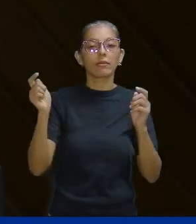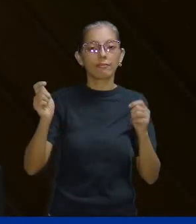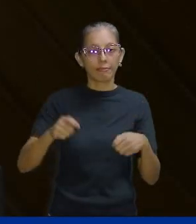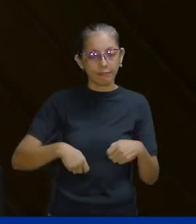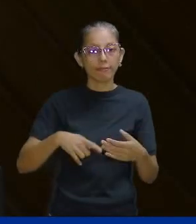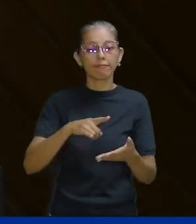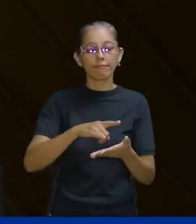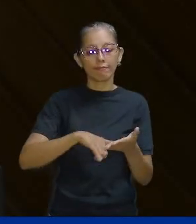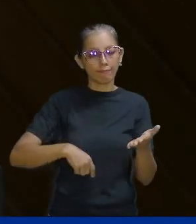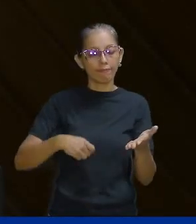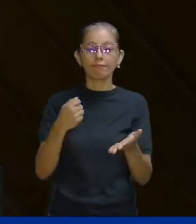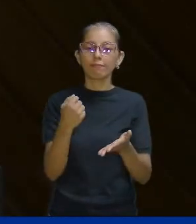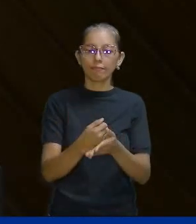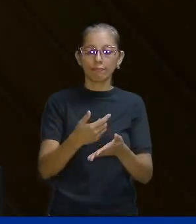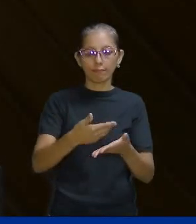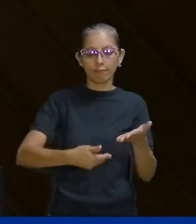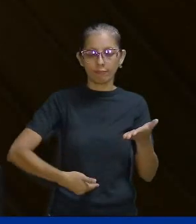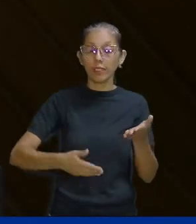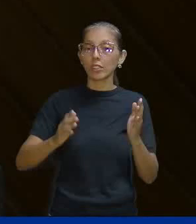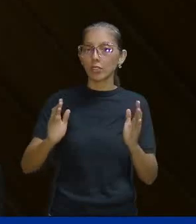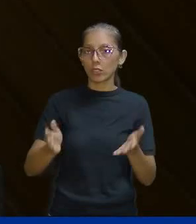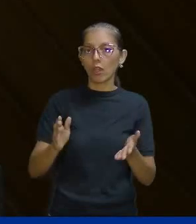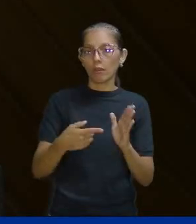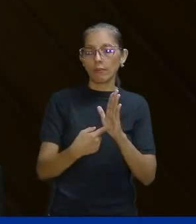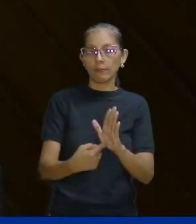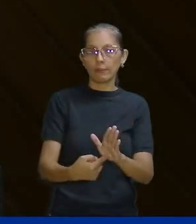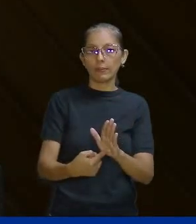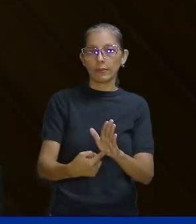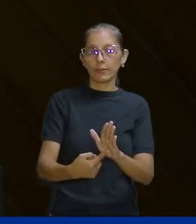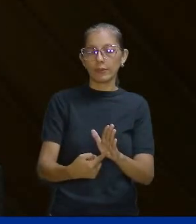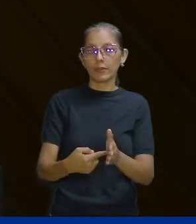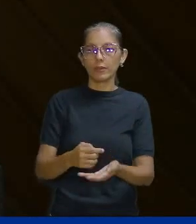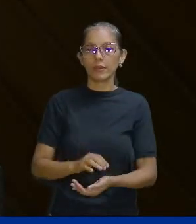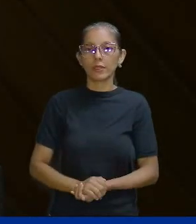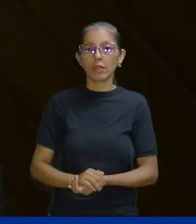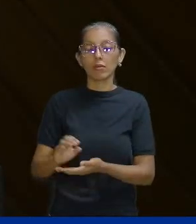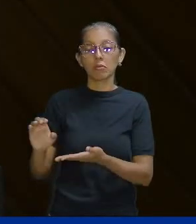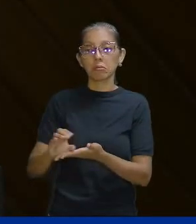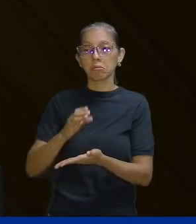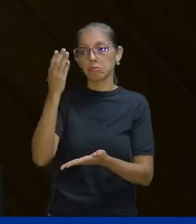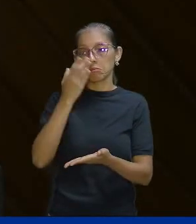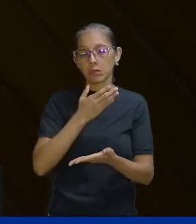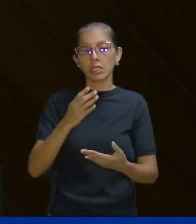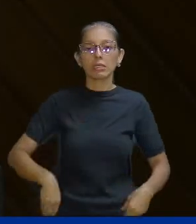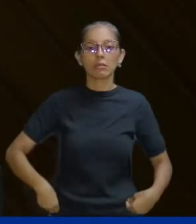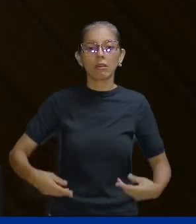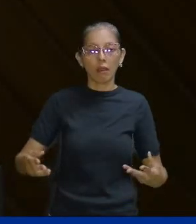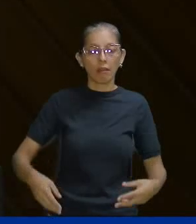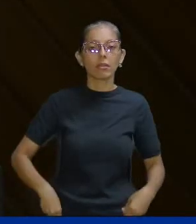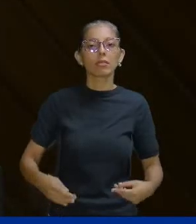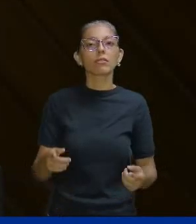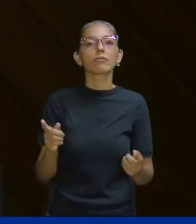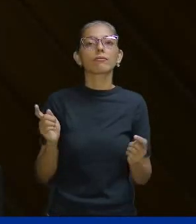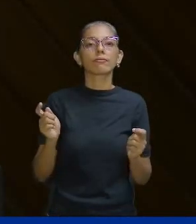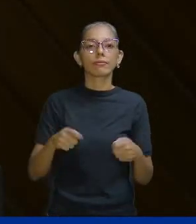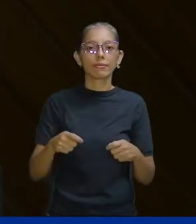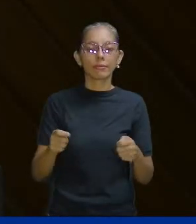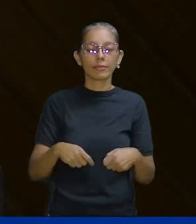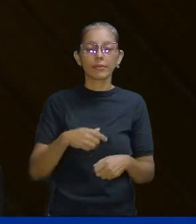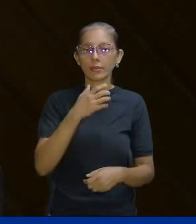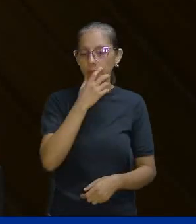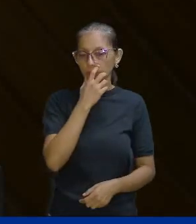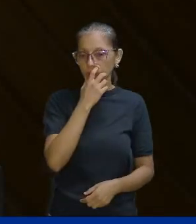notas fiscais. O que o Ministério Público Eleitoral questionava? São aqueles períodos com aquele gasto, qual foi o